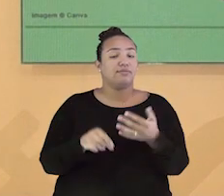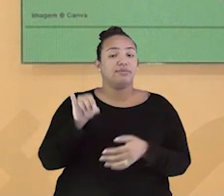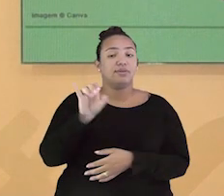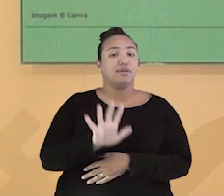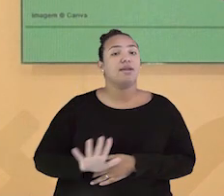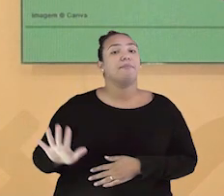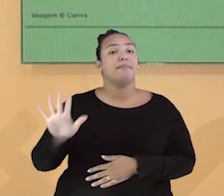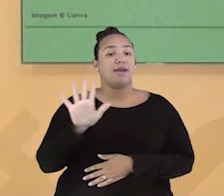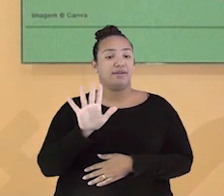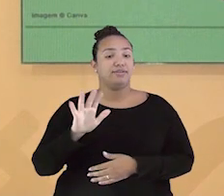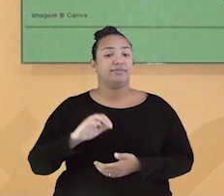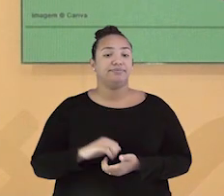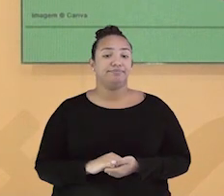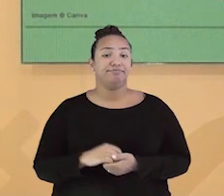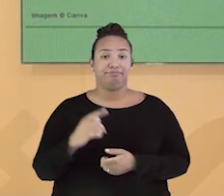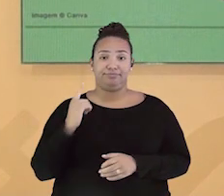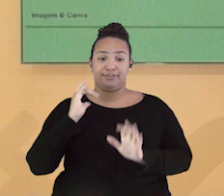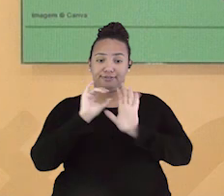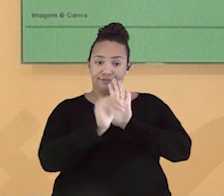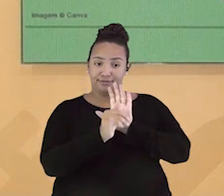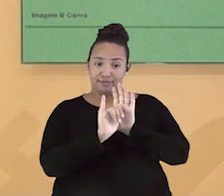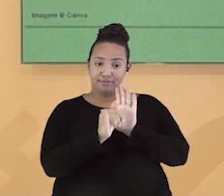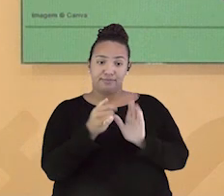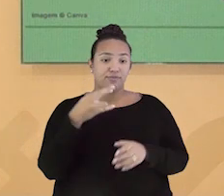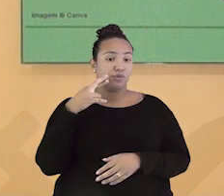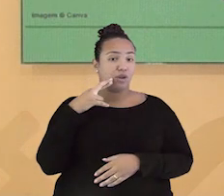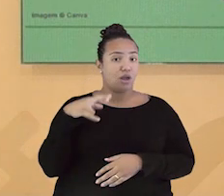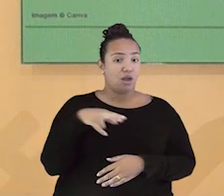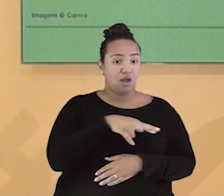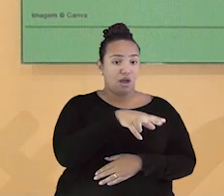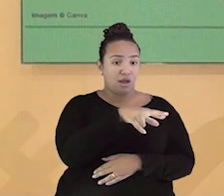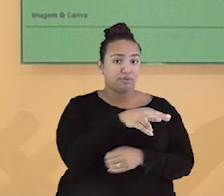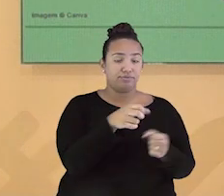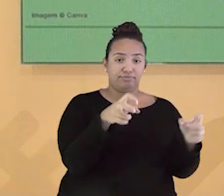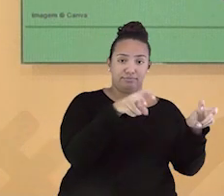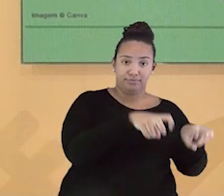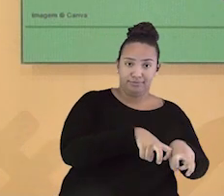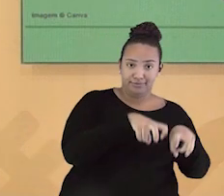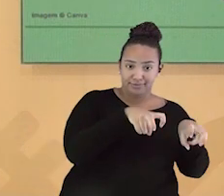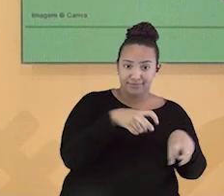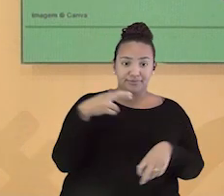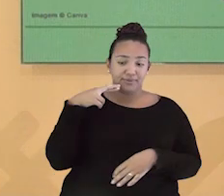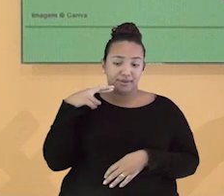espaços, através da fábula do rato do campo e do rato da cidade.